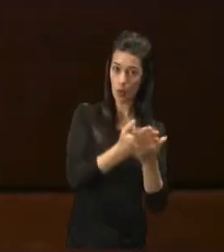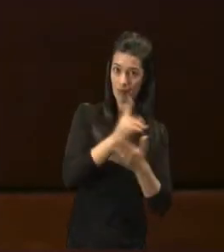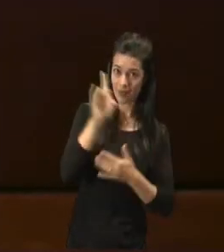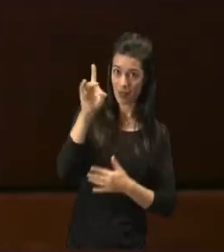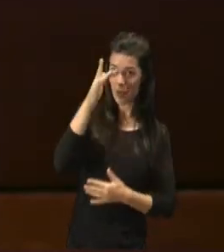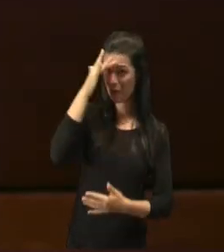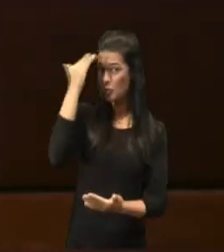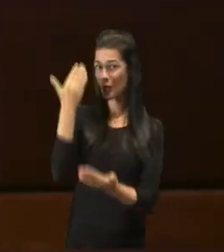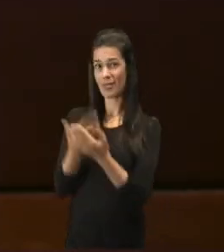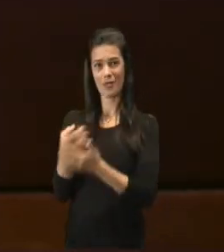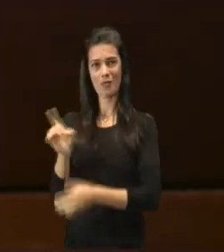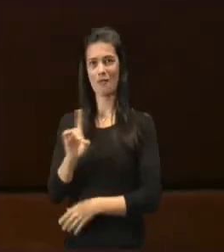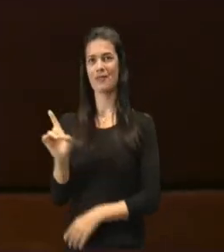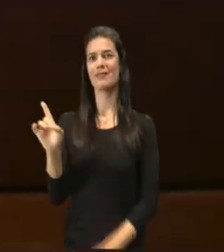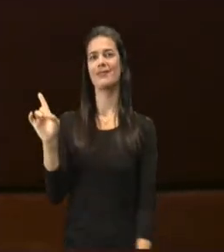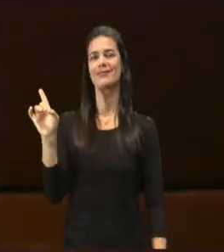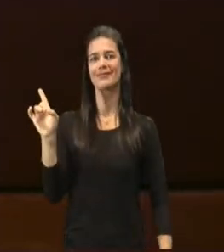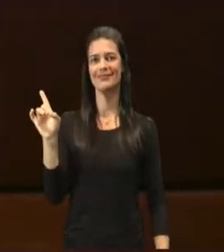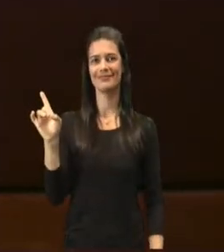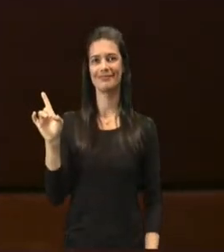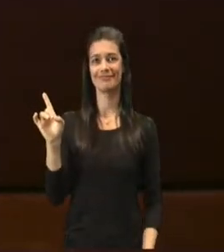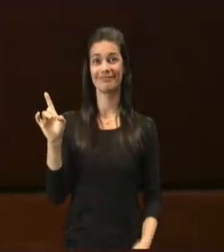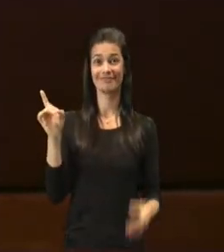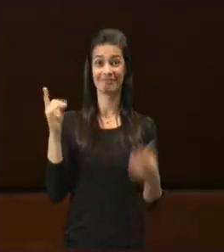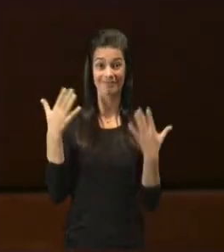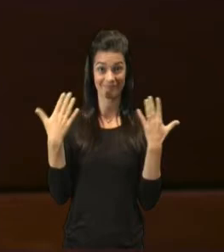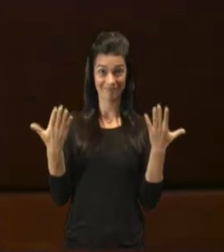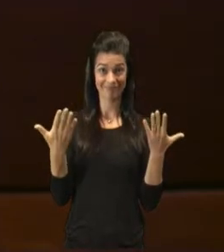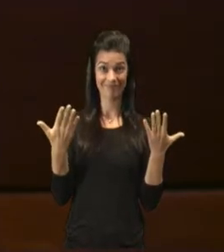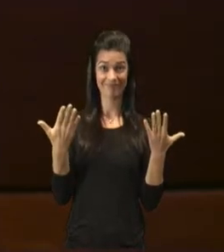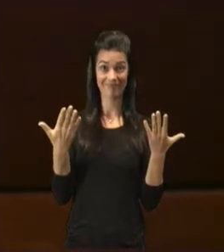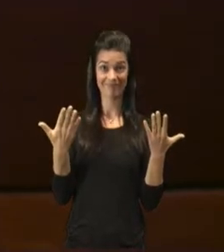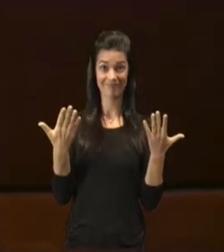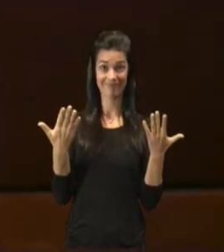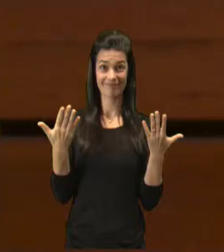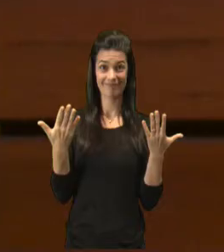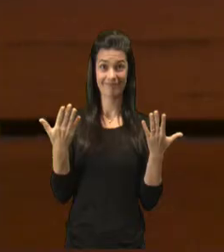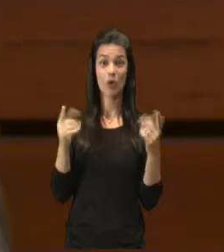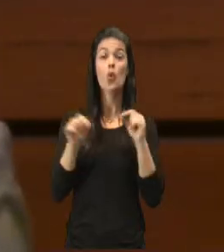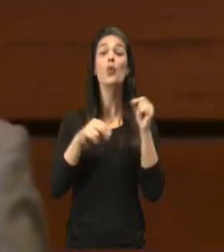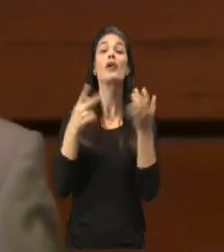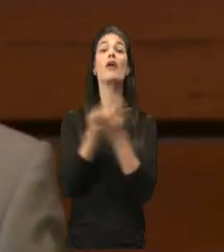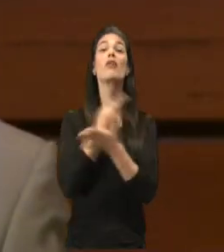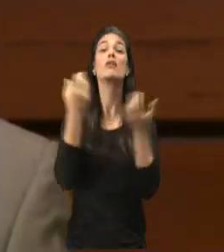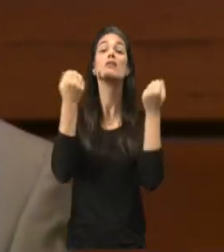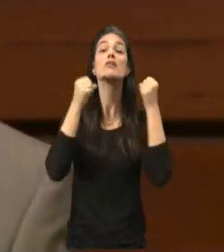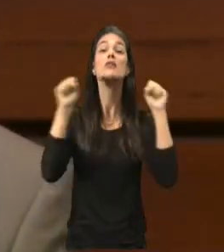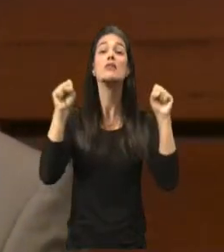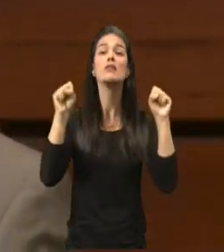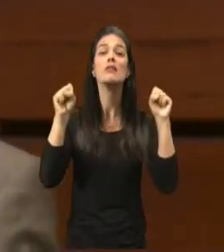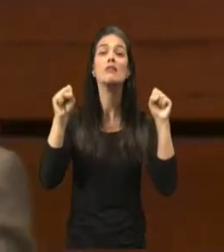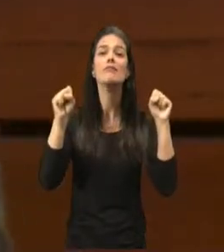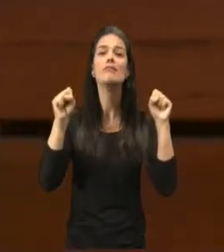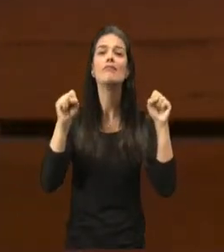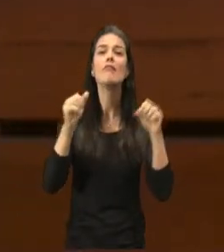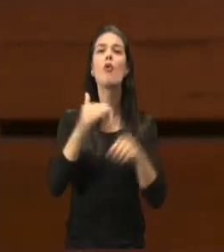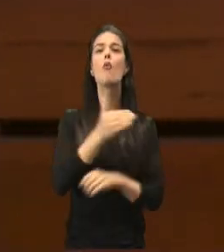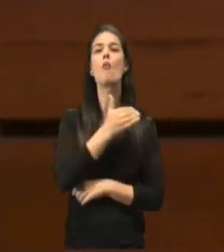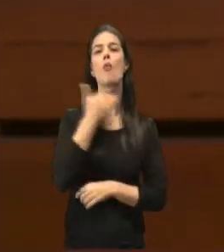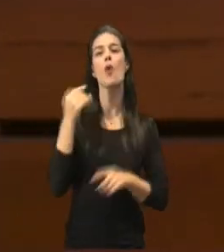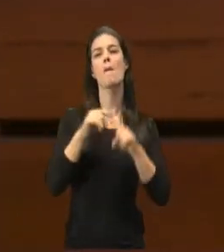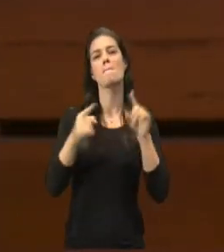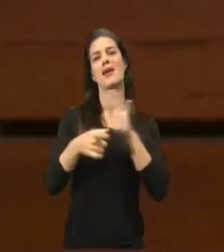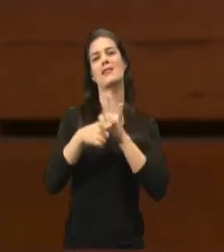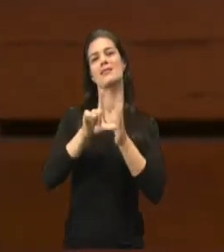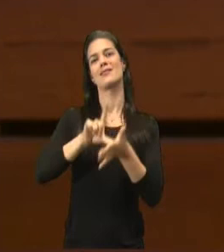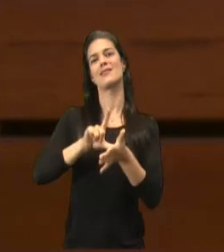homem, que depois do seu envolvimento, ele morre, mas a graça de Deus foi sobre a vida dele, ouvindo a sua